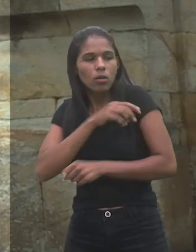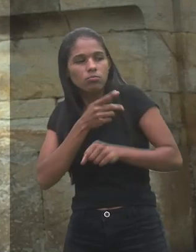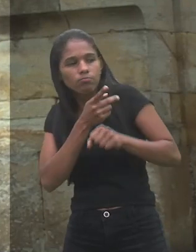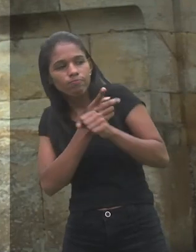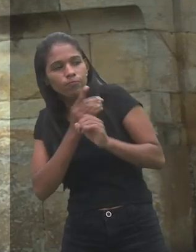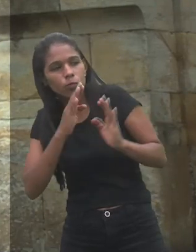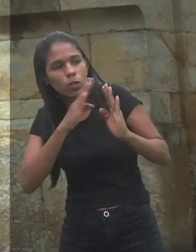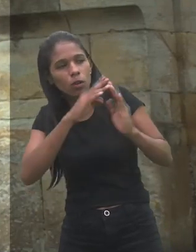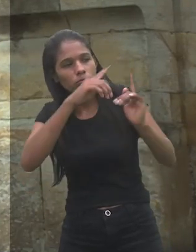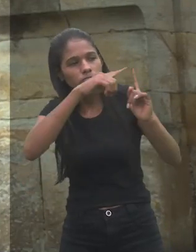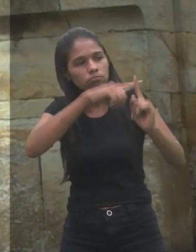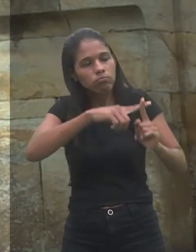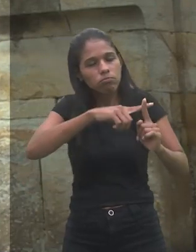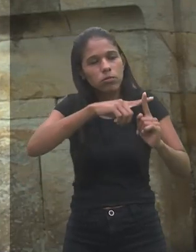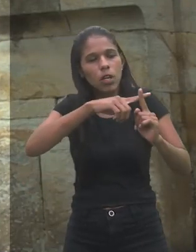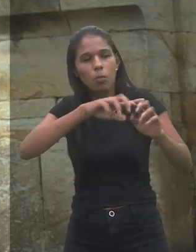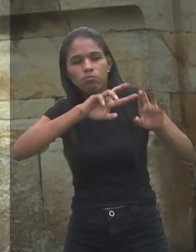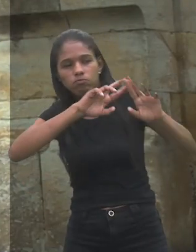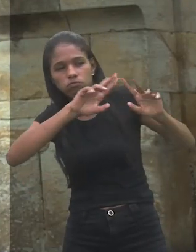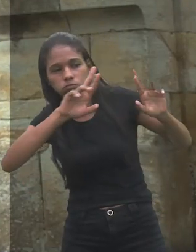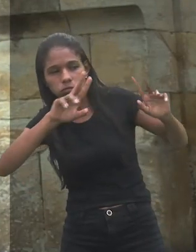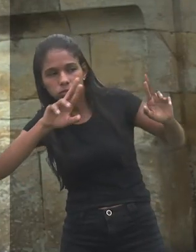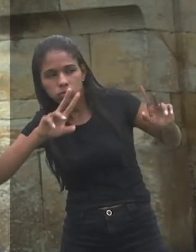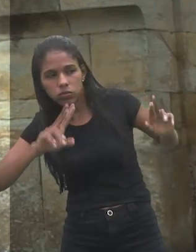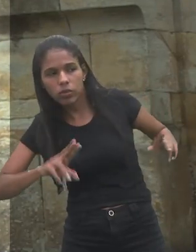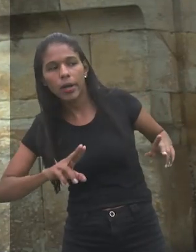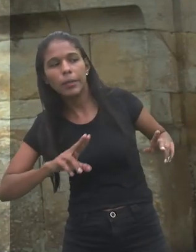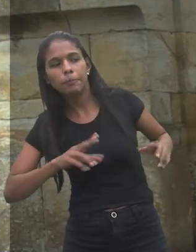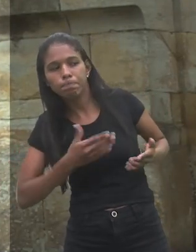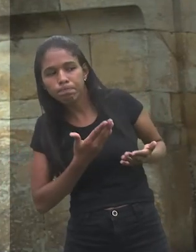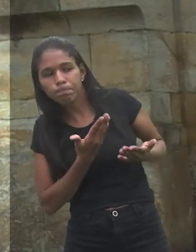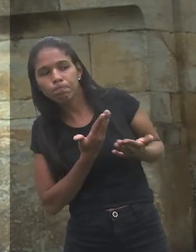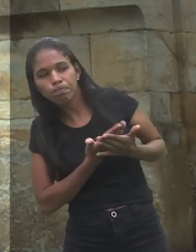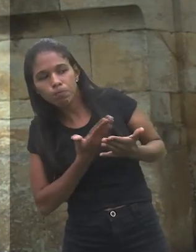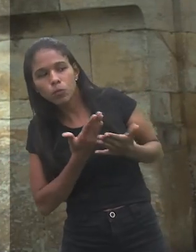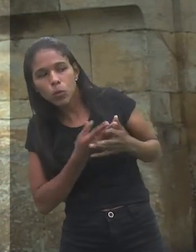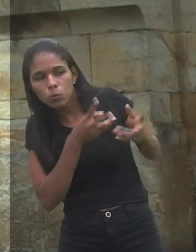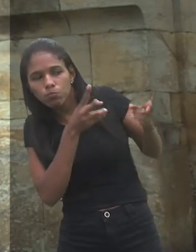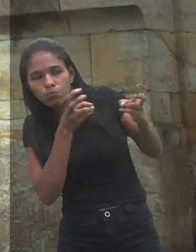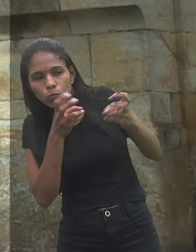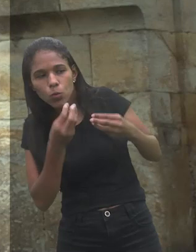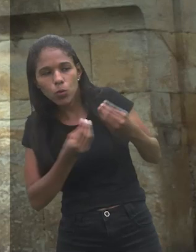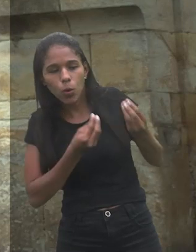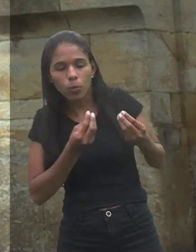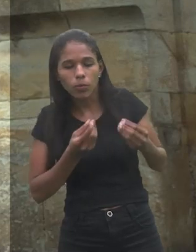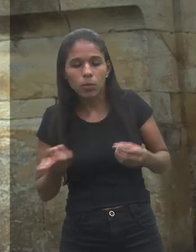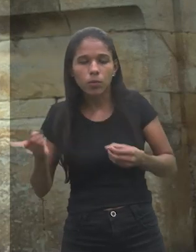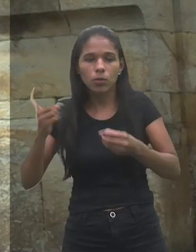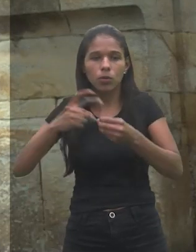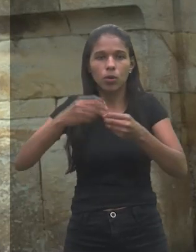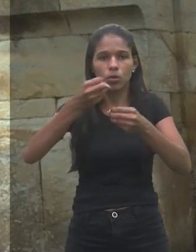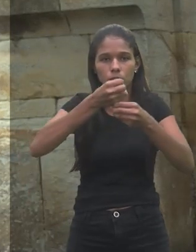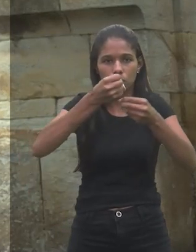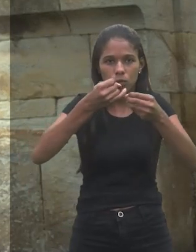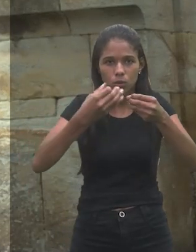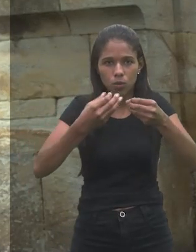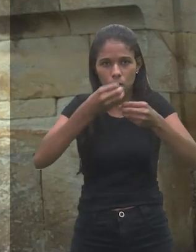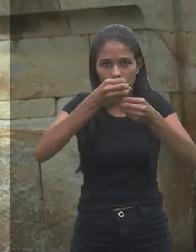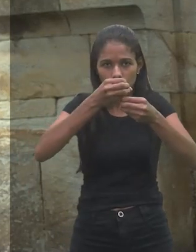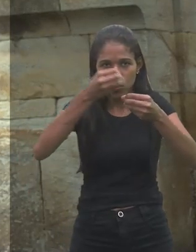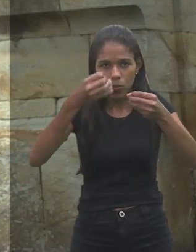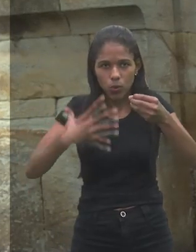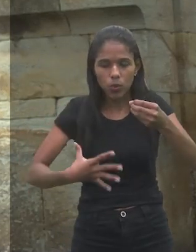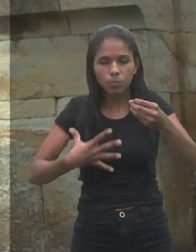e catedrais. Quando ele retorna para cá, começa a dar sequência com o pai, executando obras